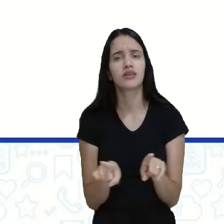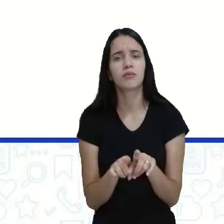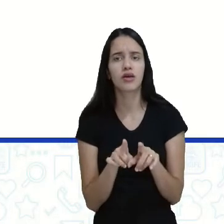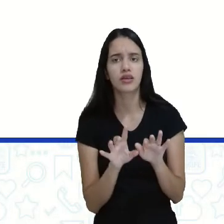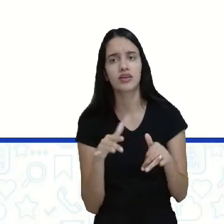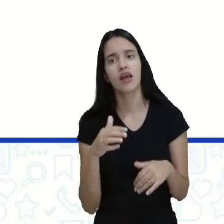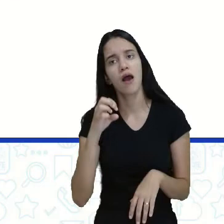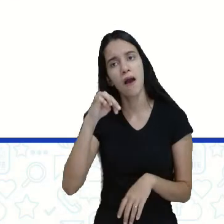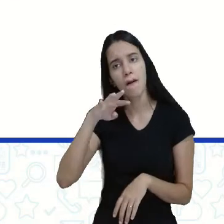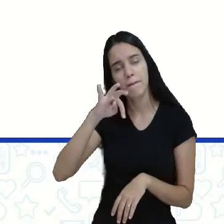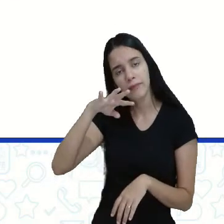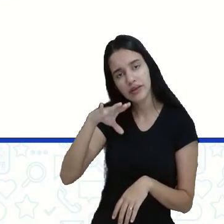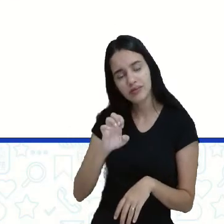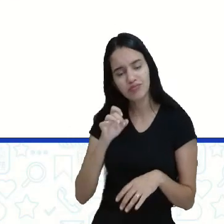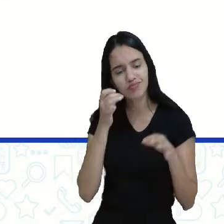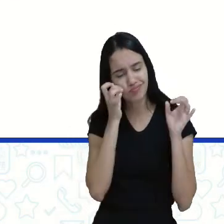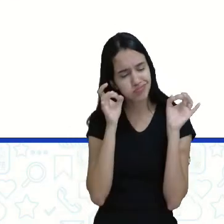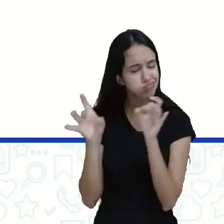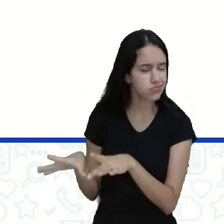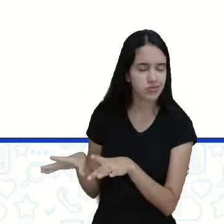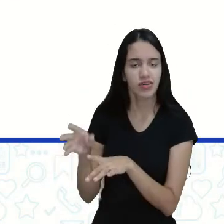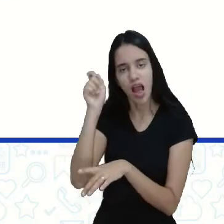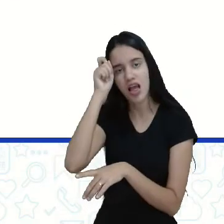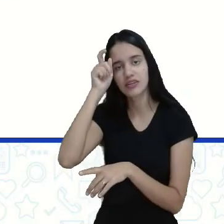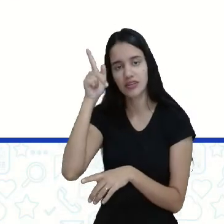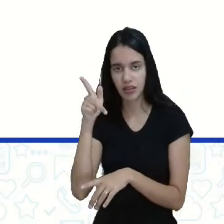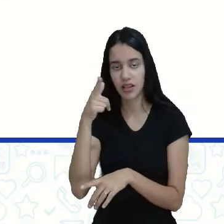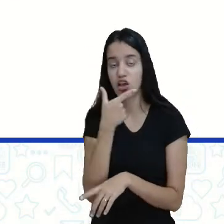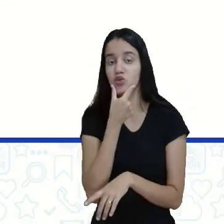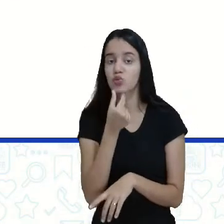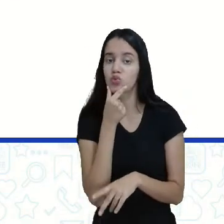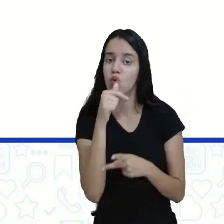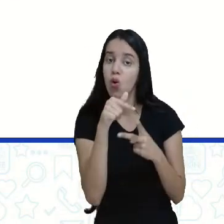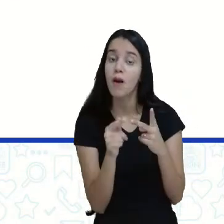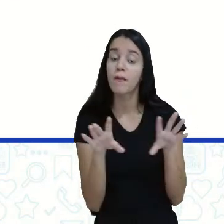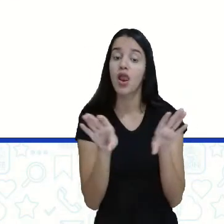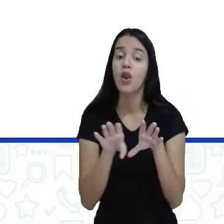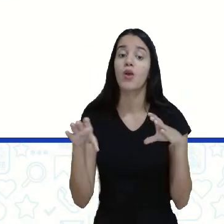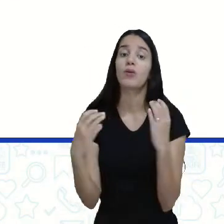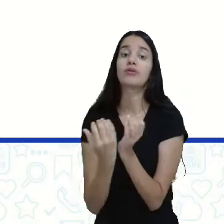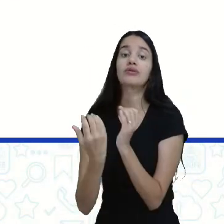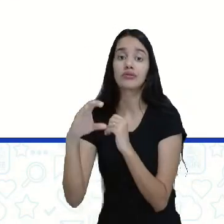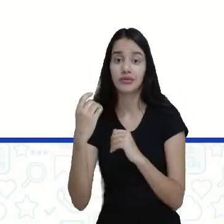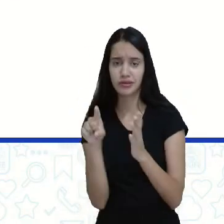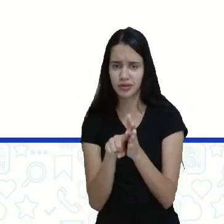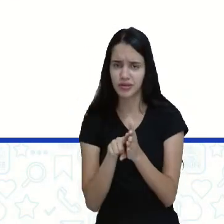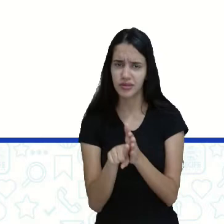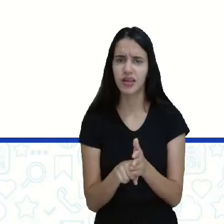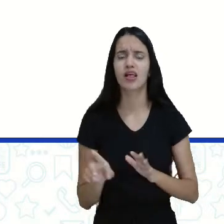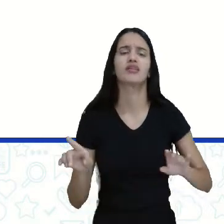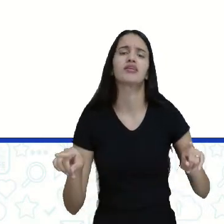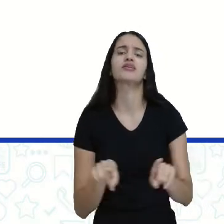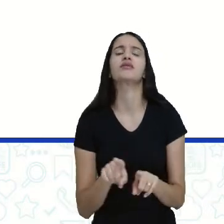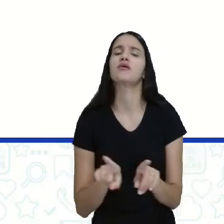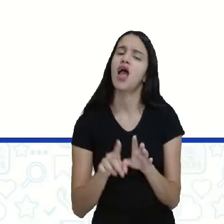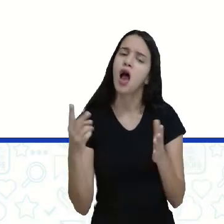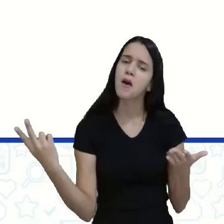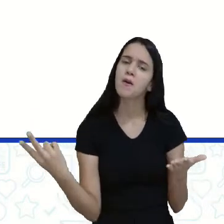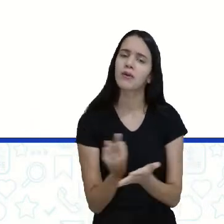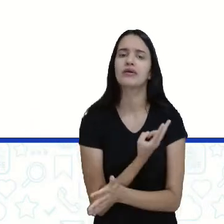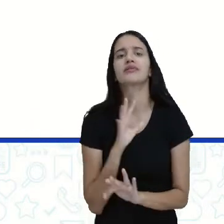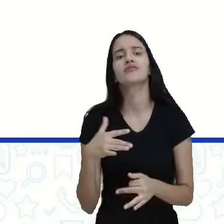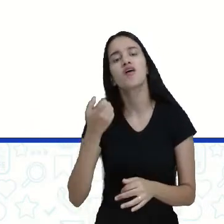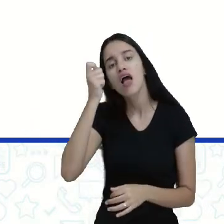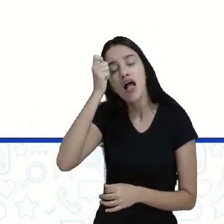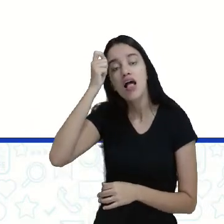foi um pouquinho ignorado, colocado de lado, né? Pela comunidade científica da época, também aconteceu isso com Mendel, tá? Mendel veio com